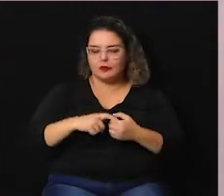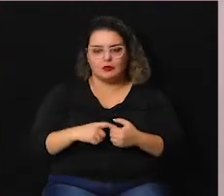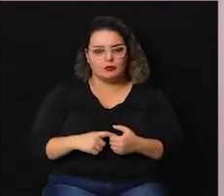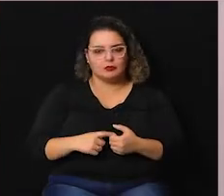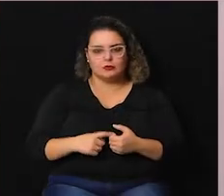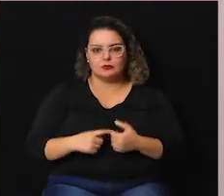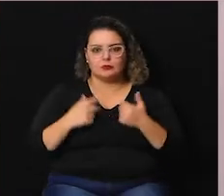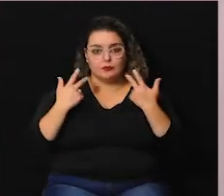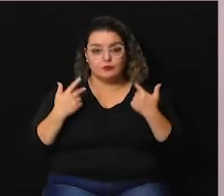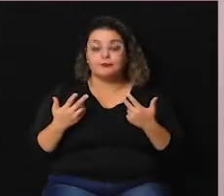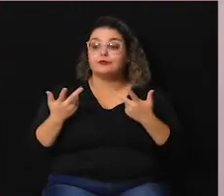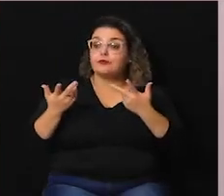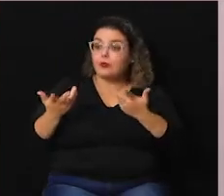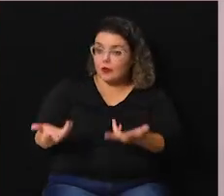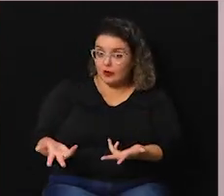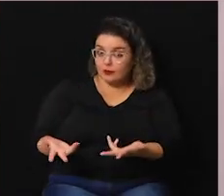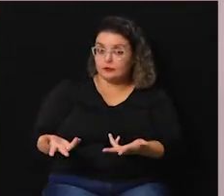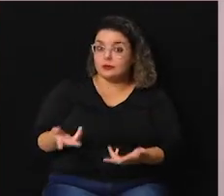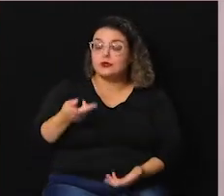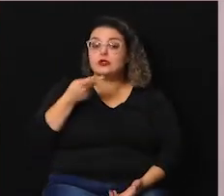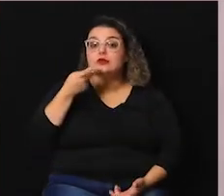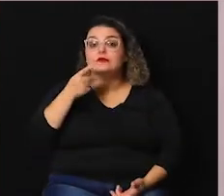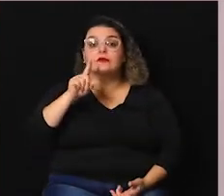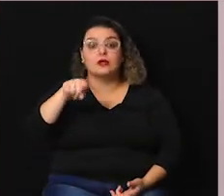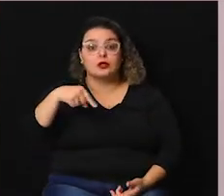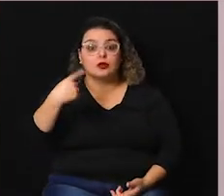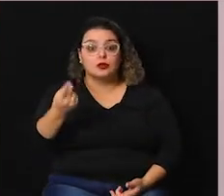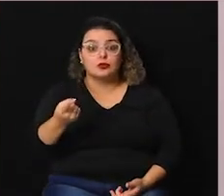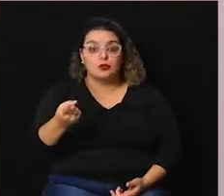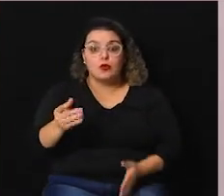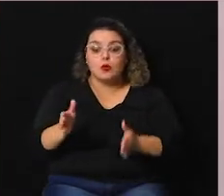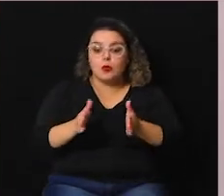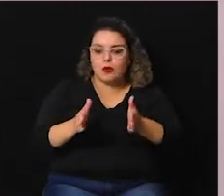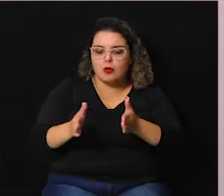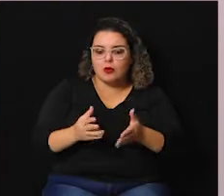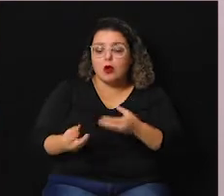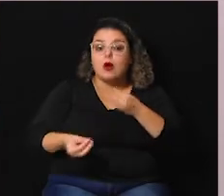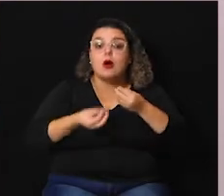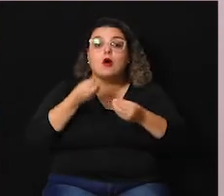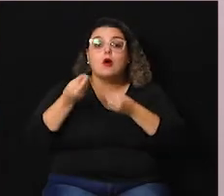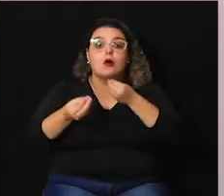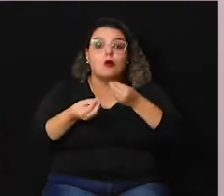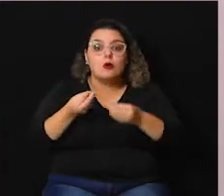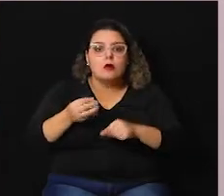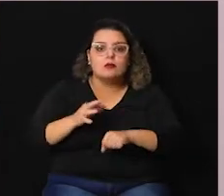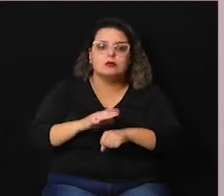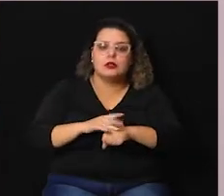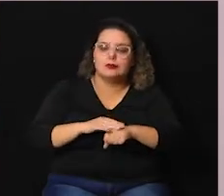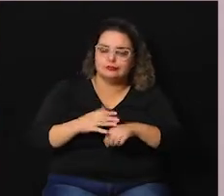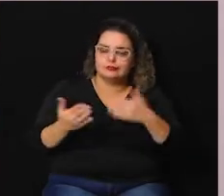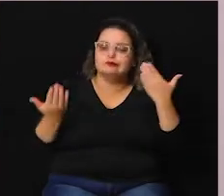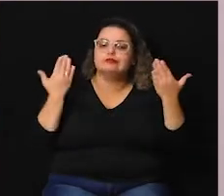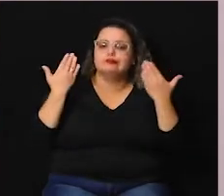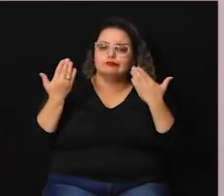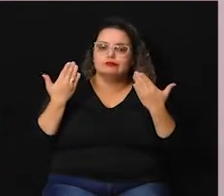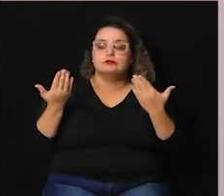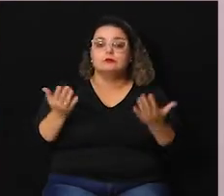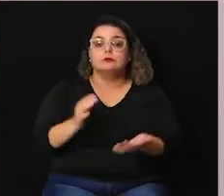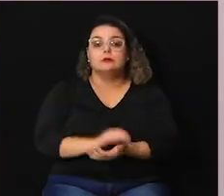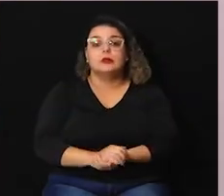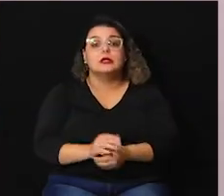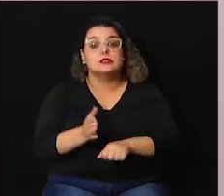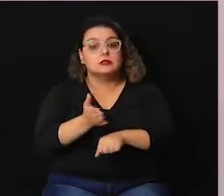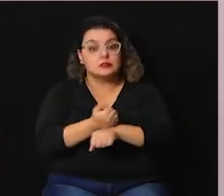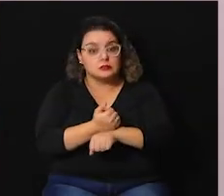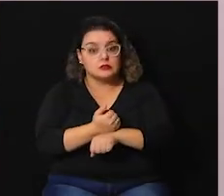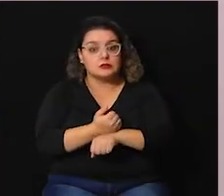é sobre isso que a gente vai falar no próximo bloco, como essa doença afeta o psicológico do paciente. Mas